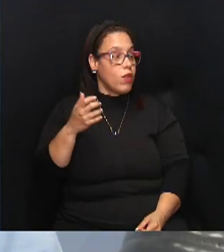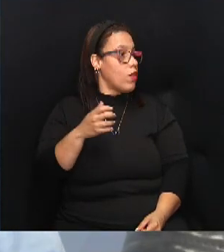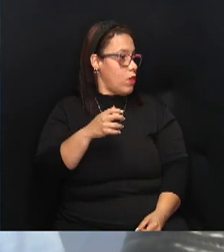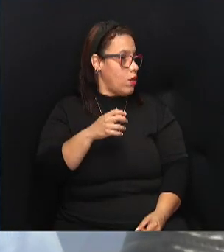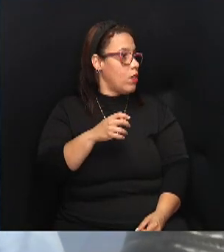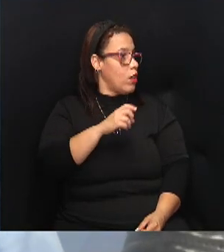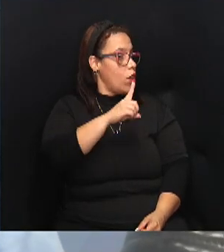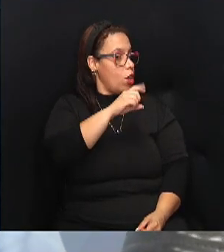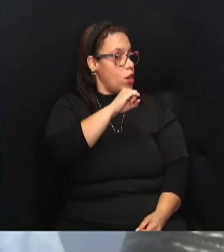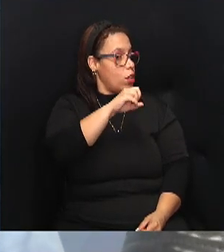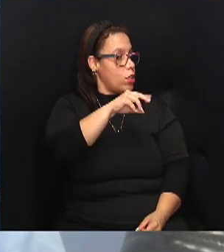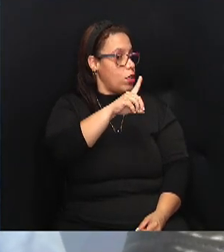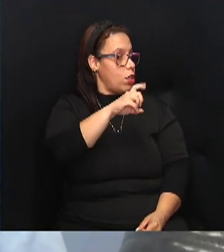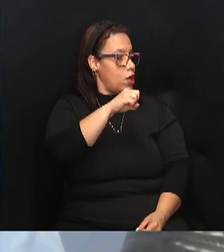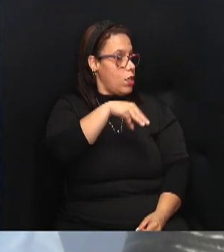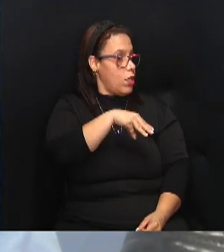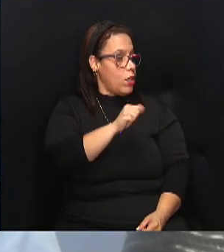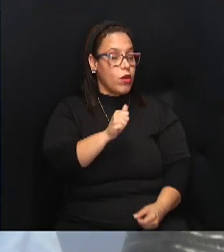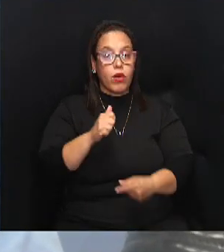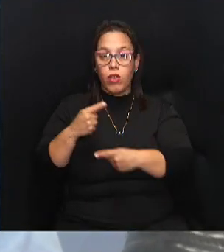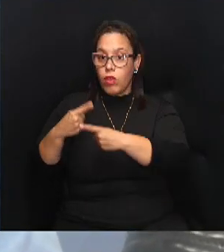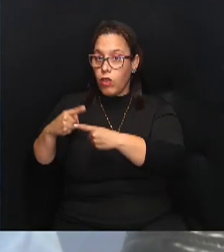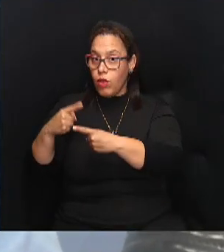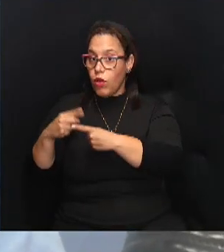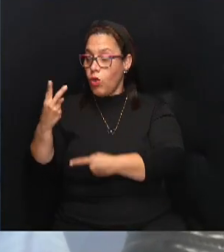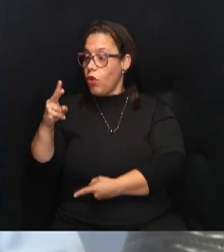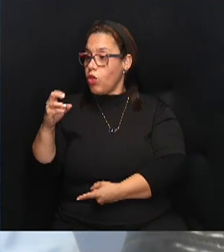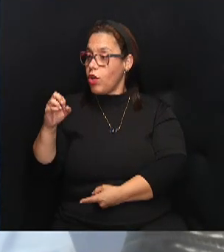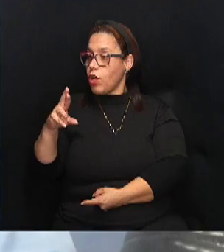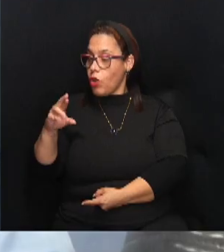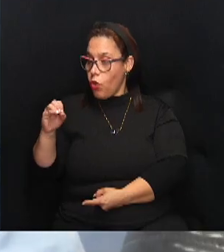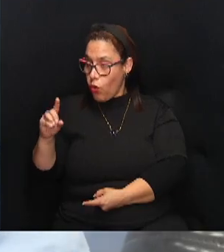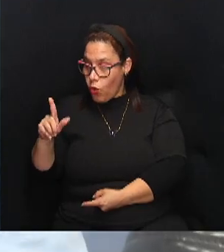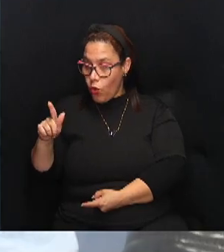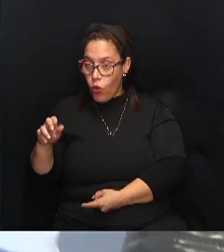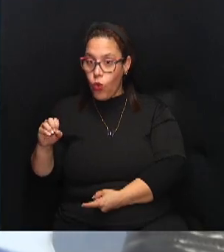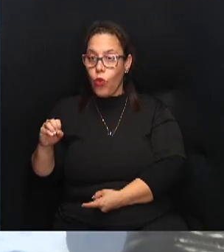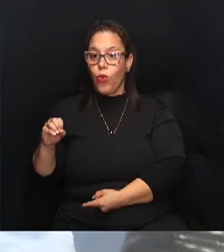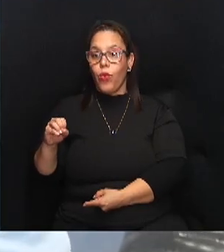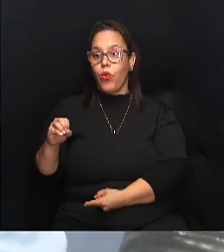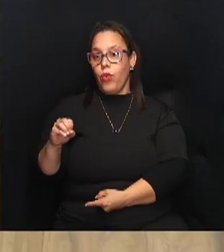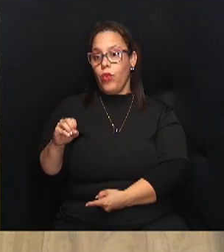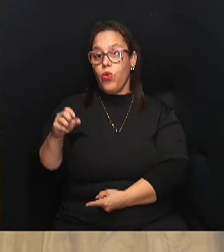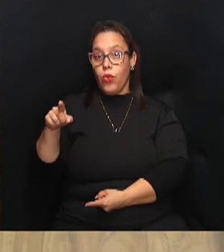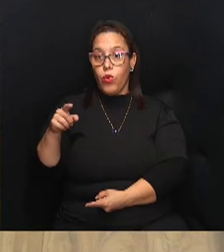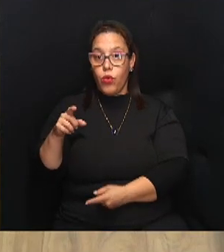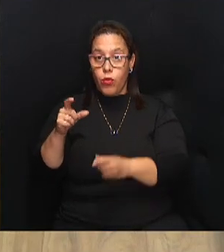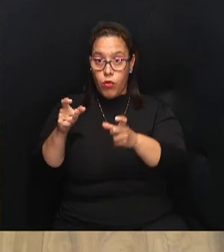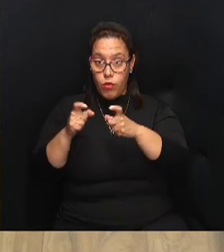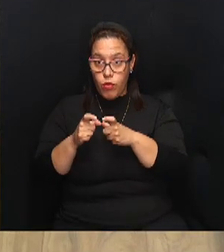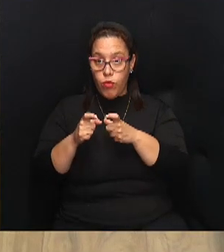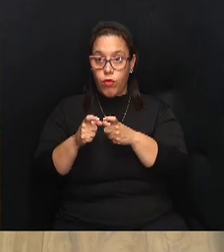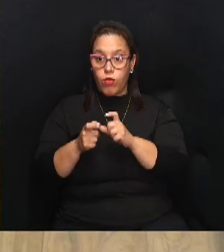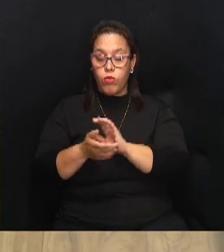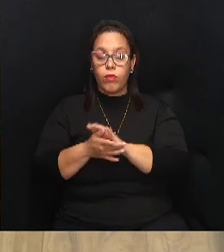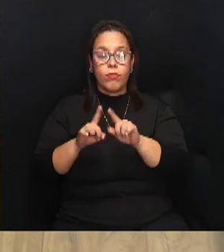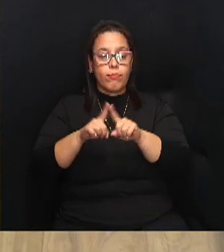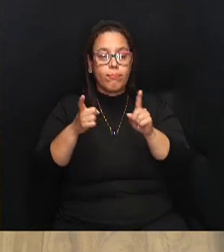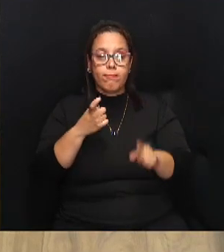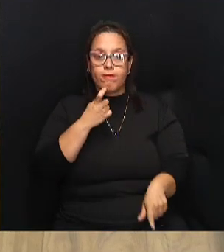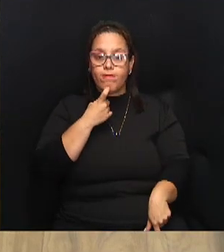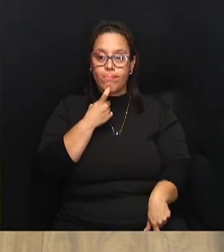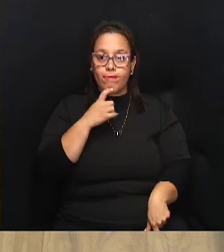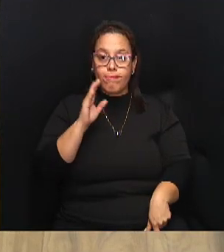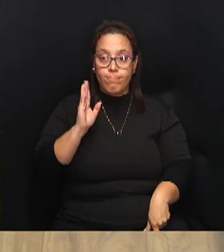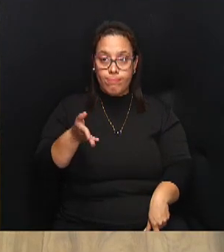que é um município grande. Eu estou falando porque eu tenho parente em Dois Córregos, Coronel, e lá né? Então é uma cidade menorzinha. Mas eu acho que em Campinas nós